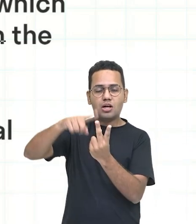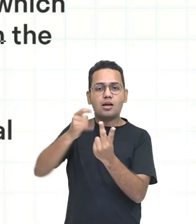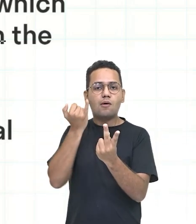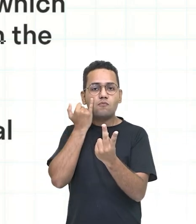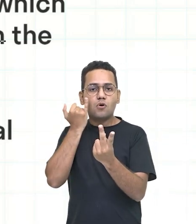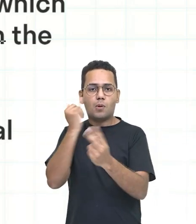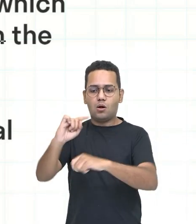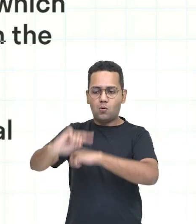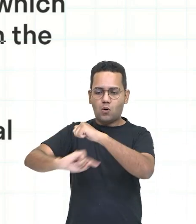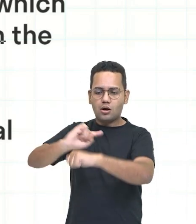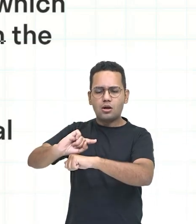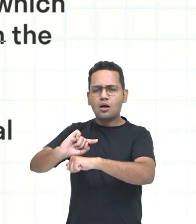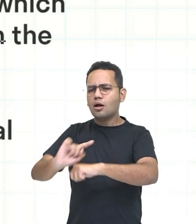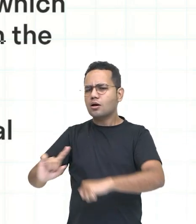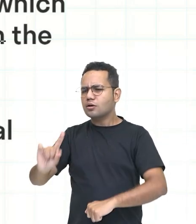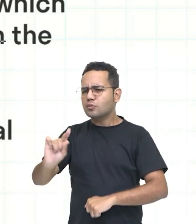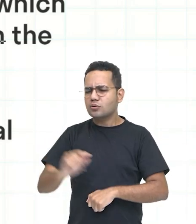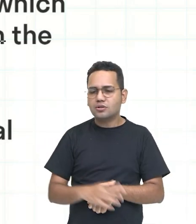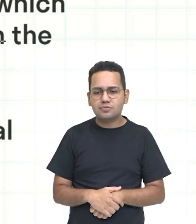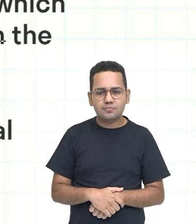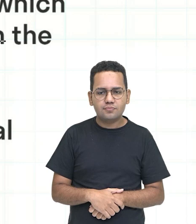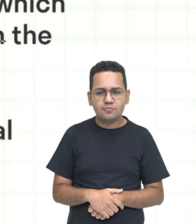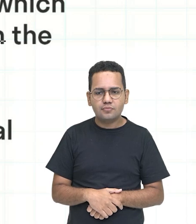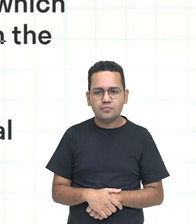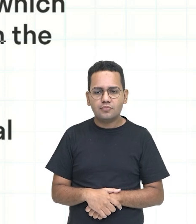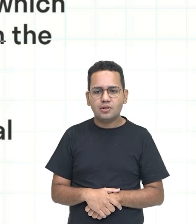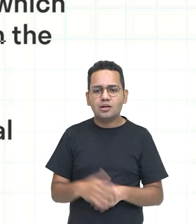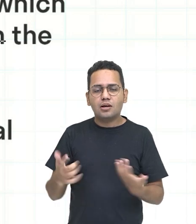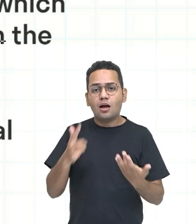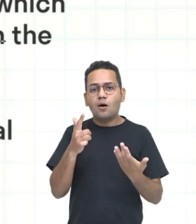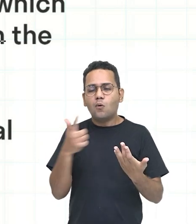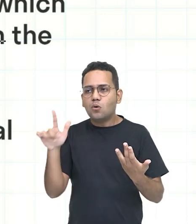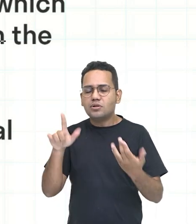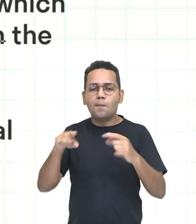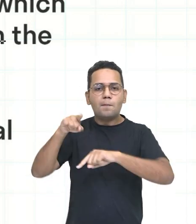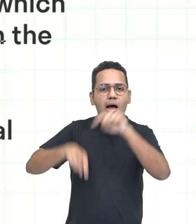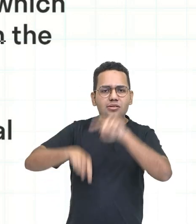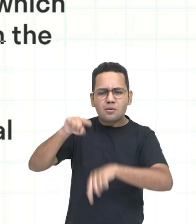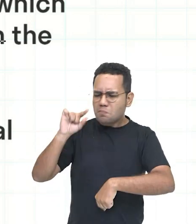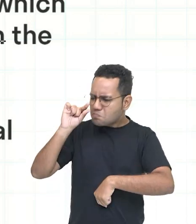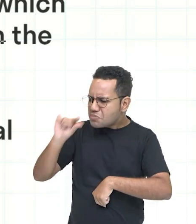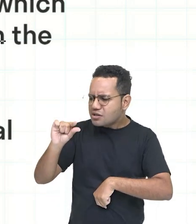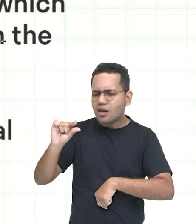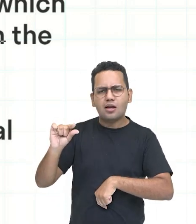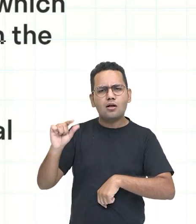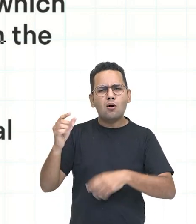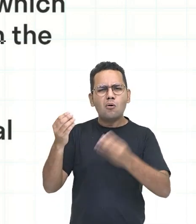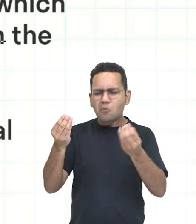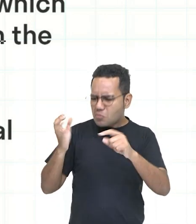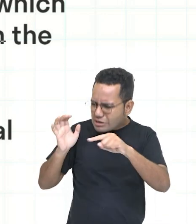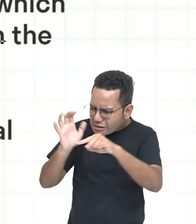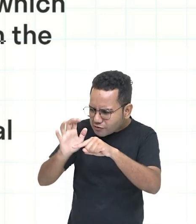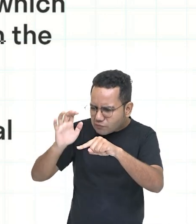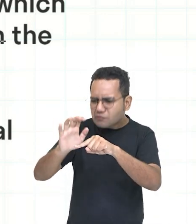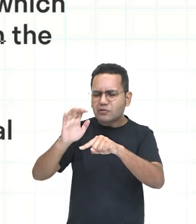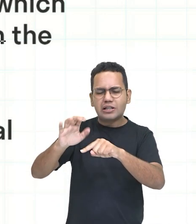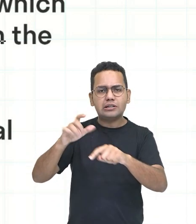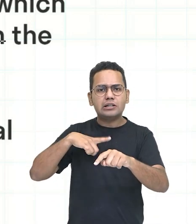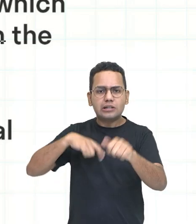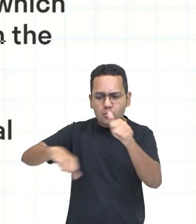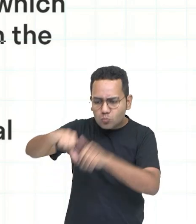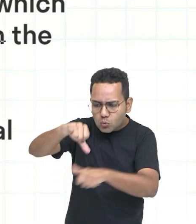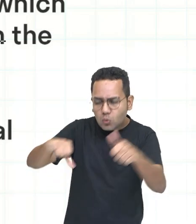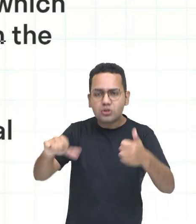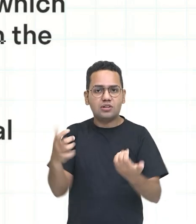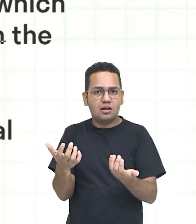gente trabalha os elementos ínfimos, muito pequenos, como é que eles se dão, como é que eles alteram, né, a relação que